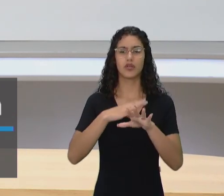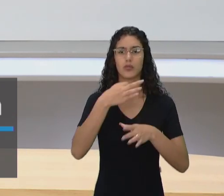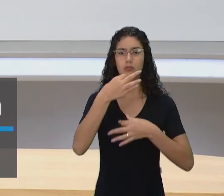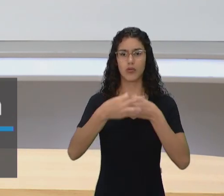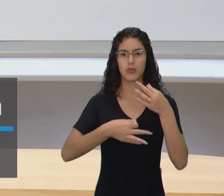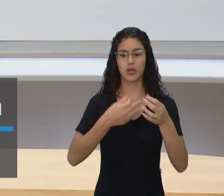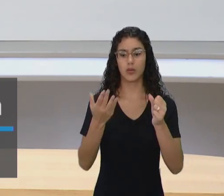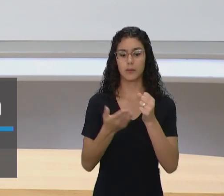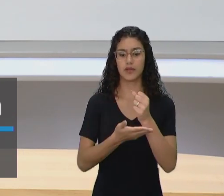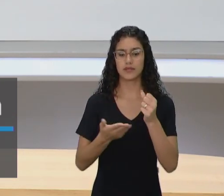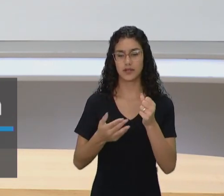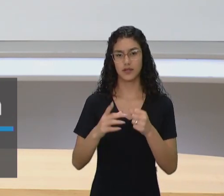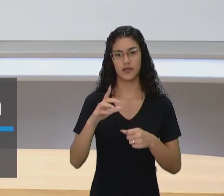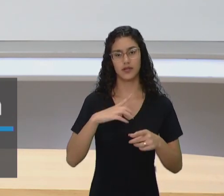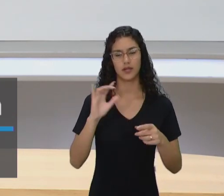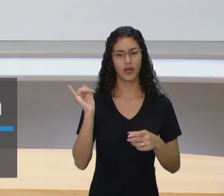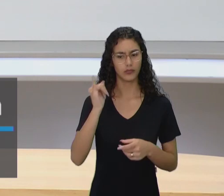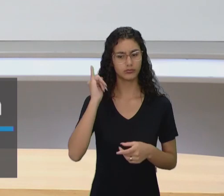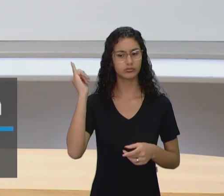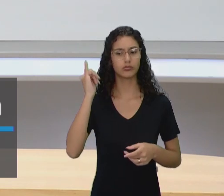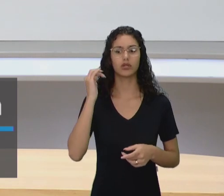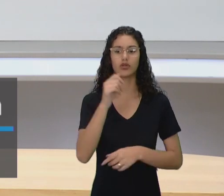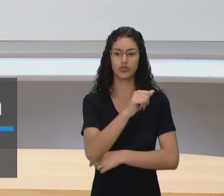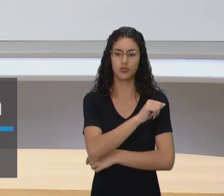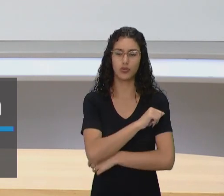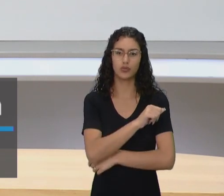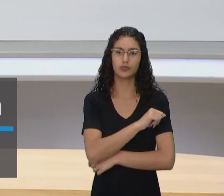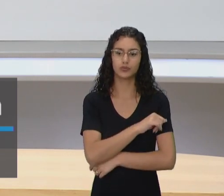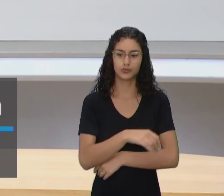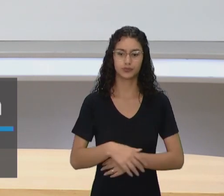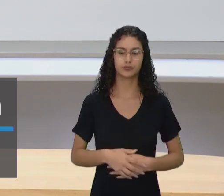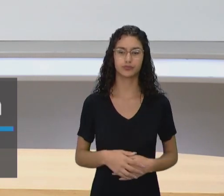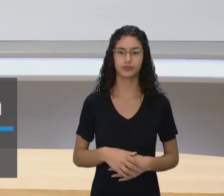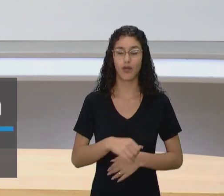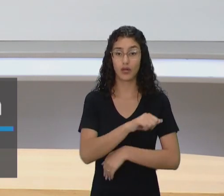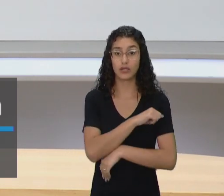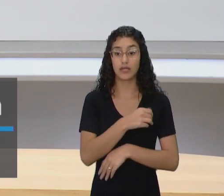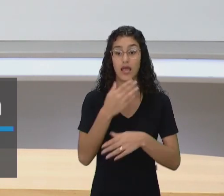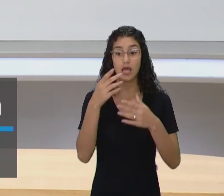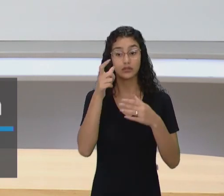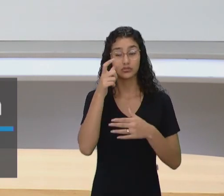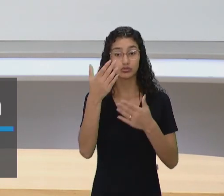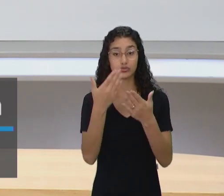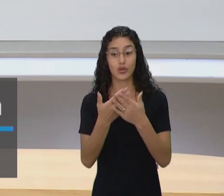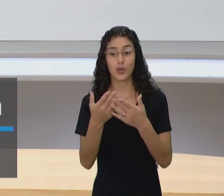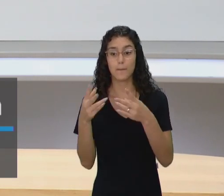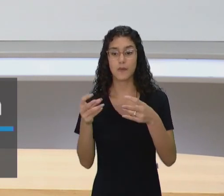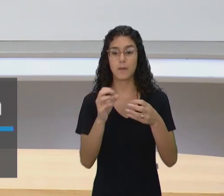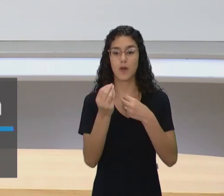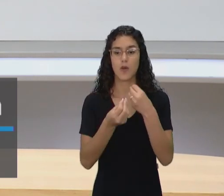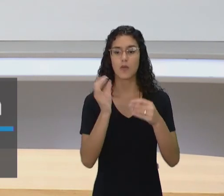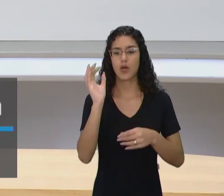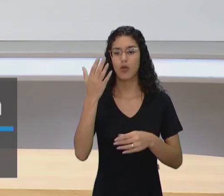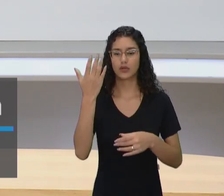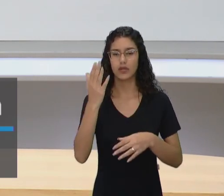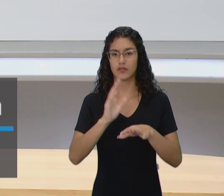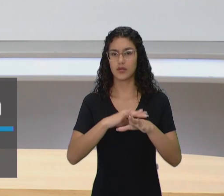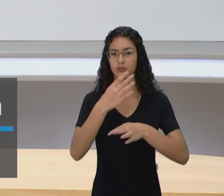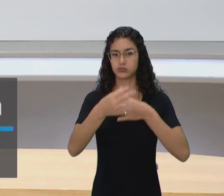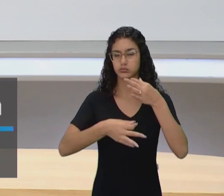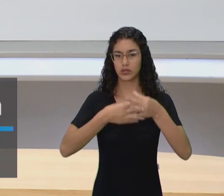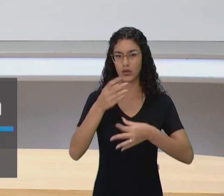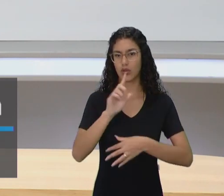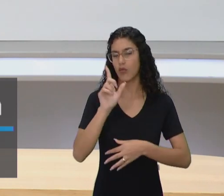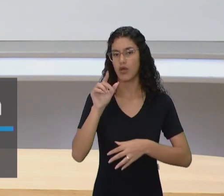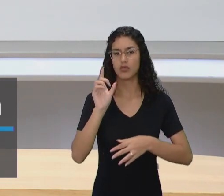opinião embasada, que isso é importantíssimo para o estudante que está assistindo essa aula perceber como é que funciona quando você vai emitir opinião. Não